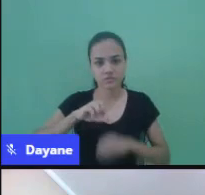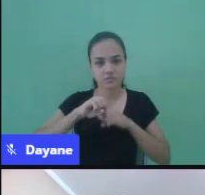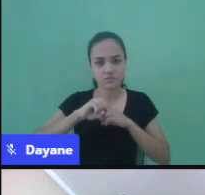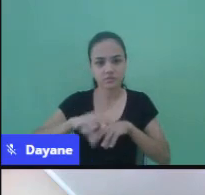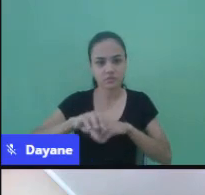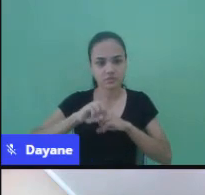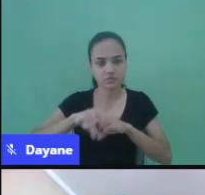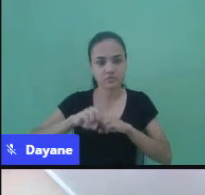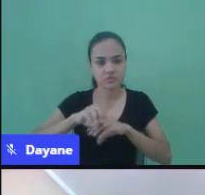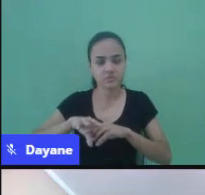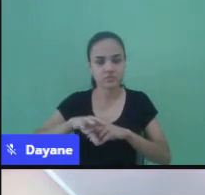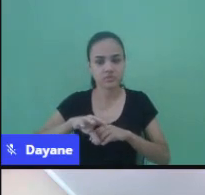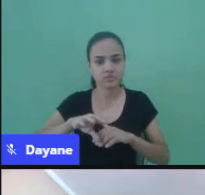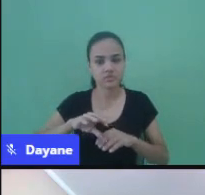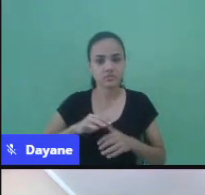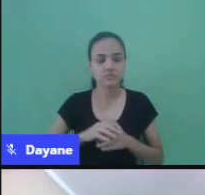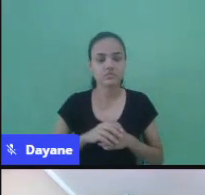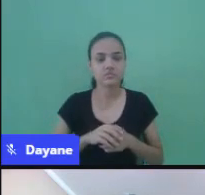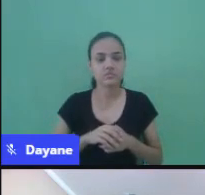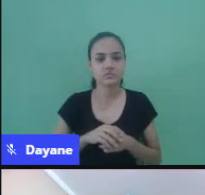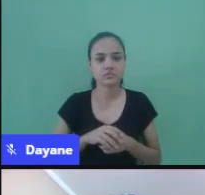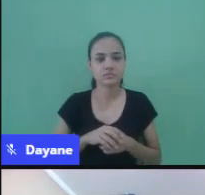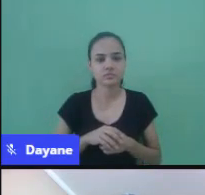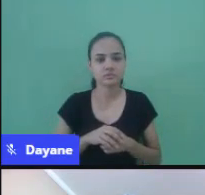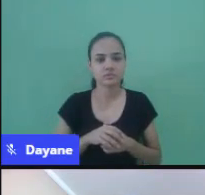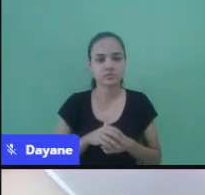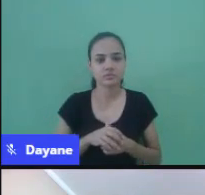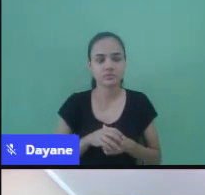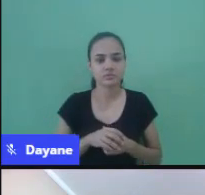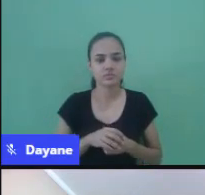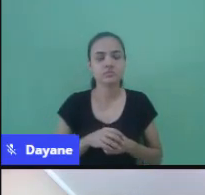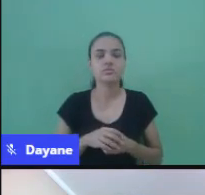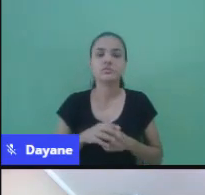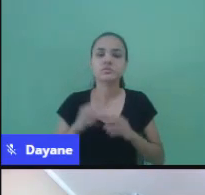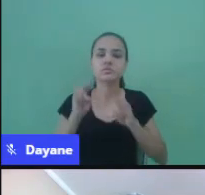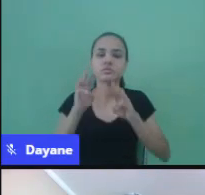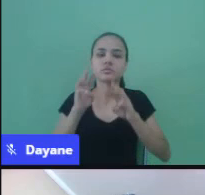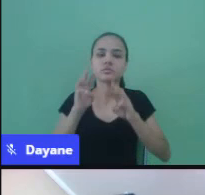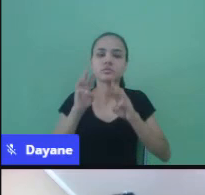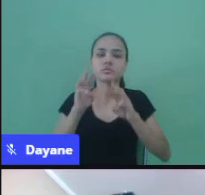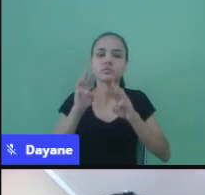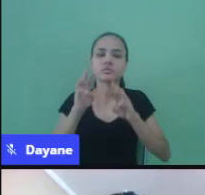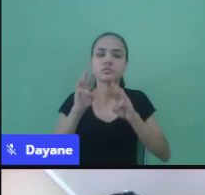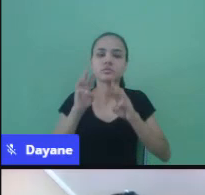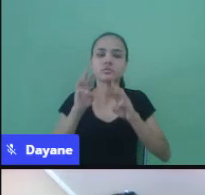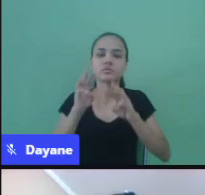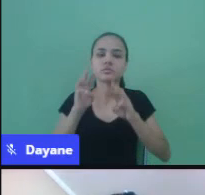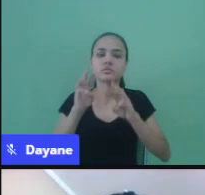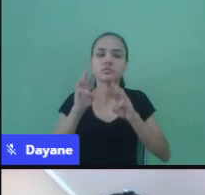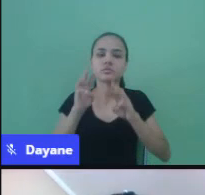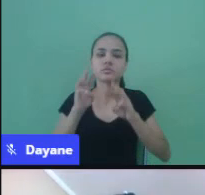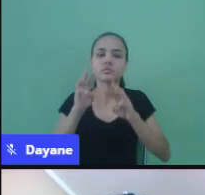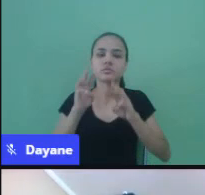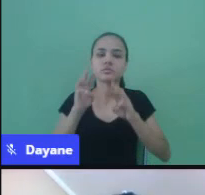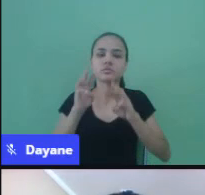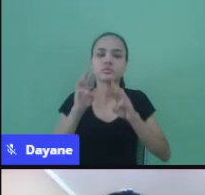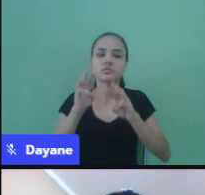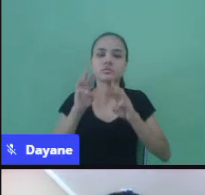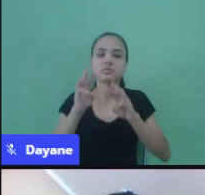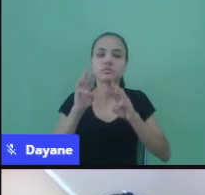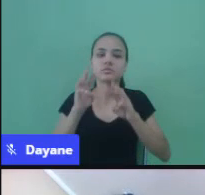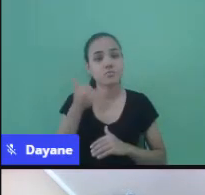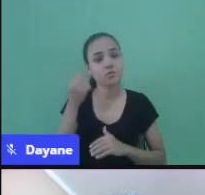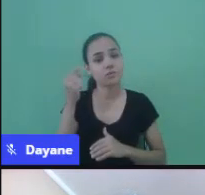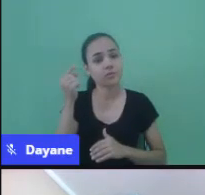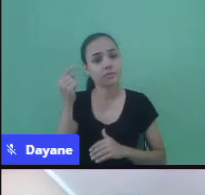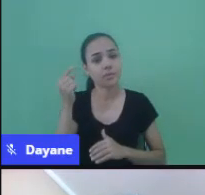Esse site, ele foi construído, principalmente, né, ele foi melhorado, né, pensando justamente nessa realidade nossa da